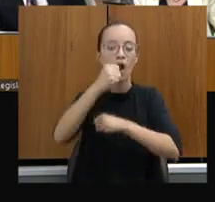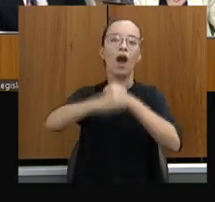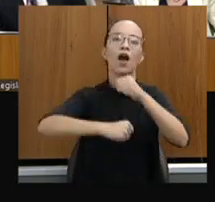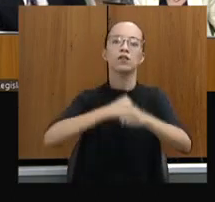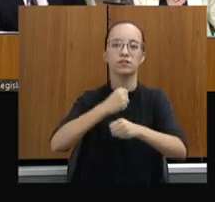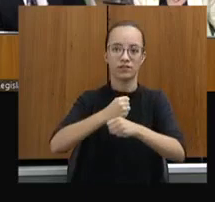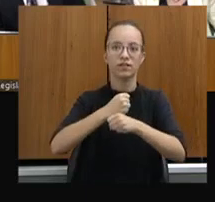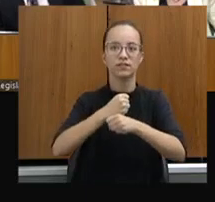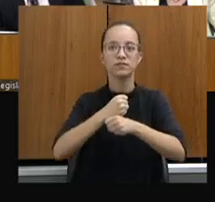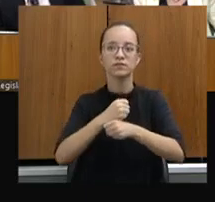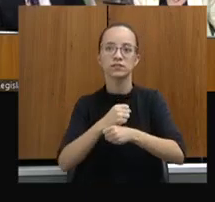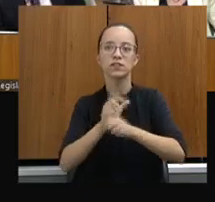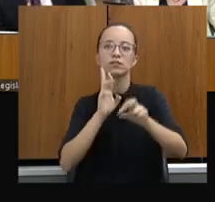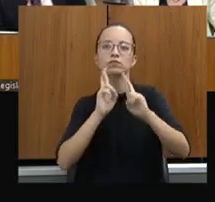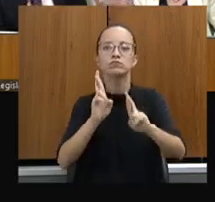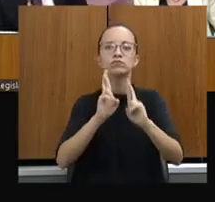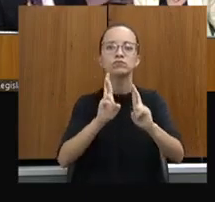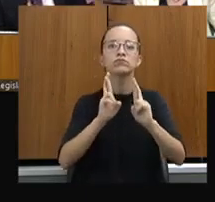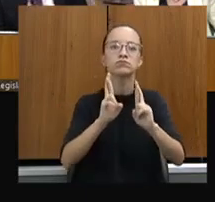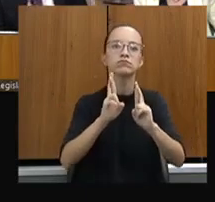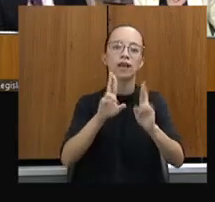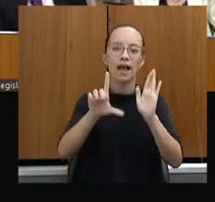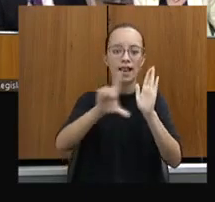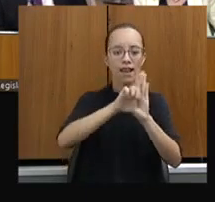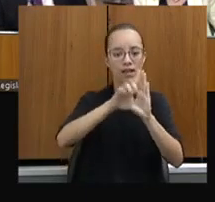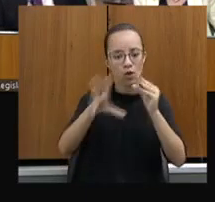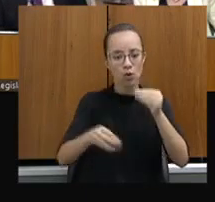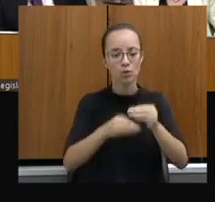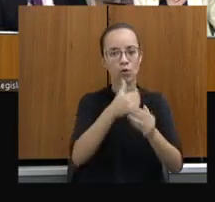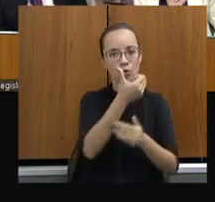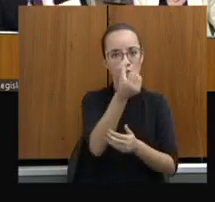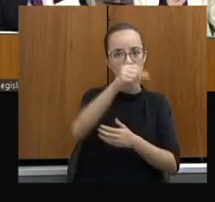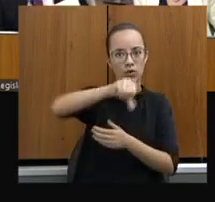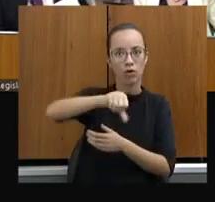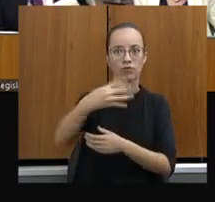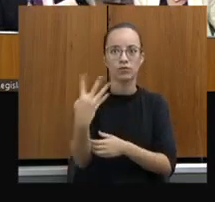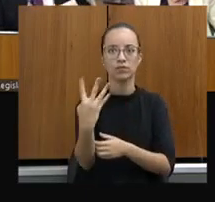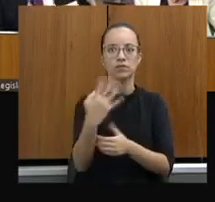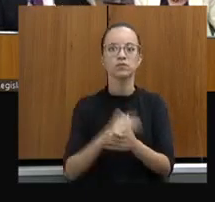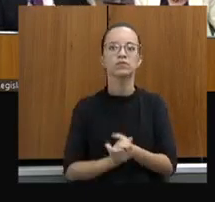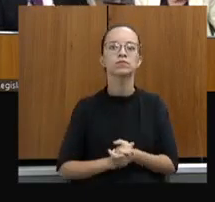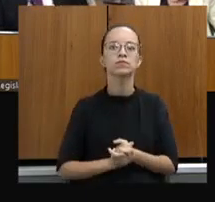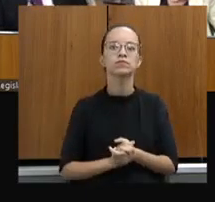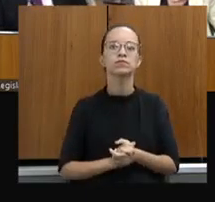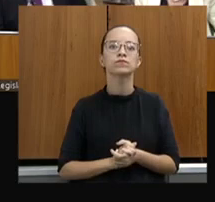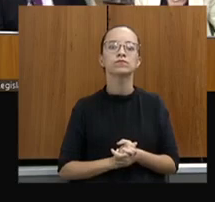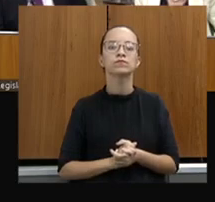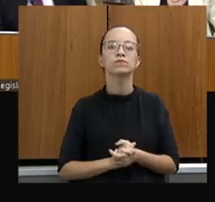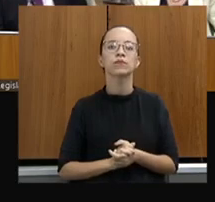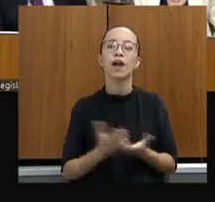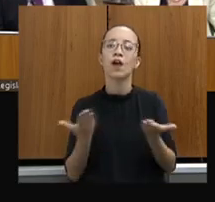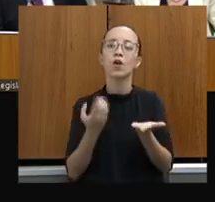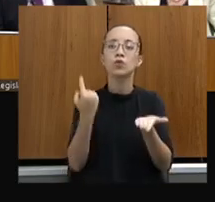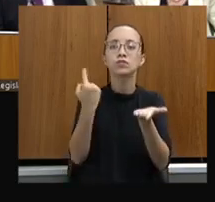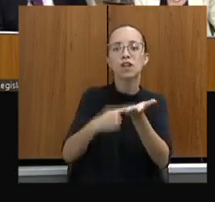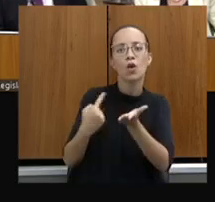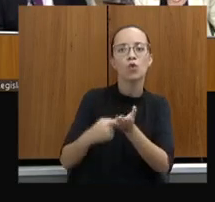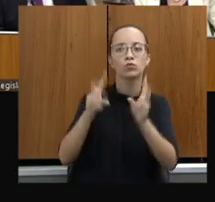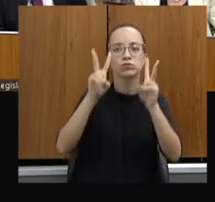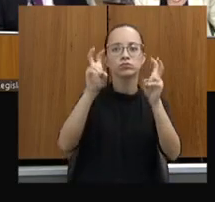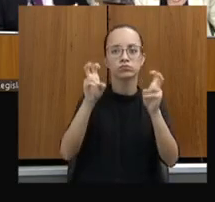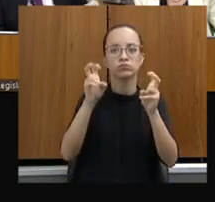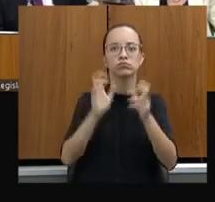de acordo com o que prevê a lei complementar 194 próximo favor aos acordos que a gente